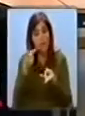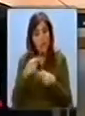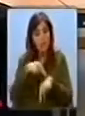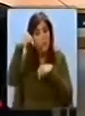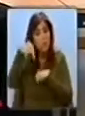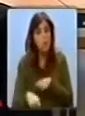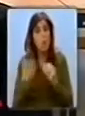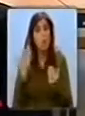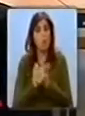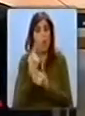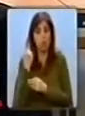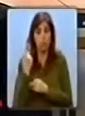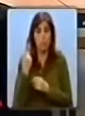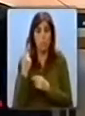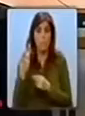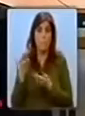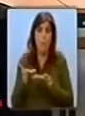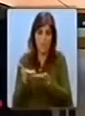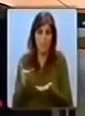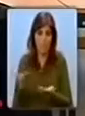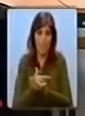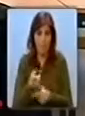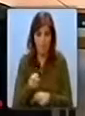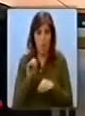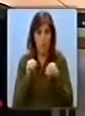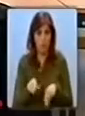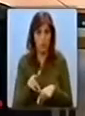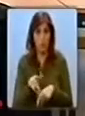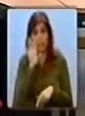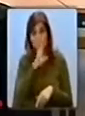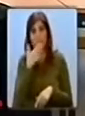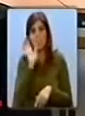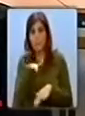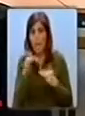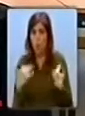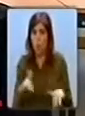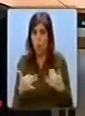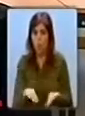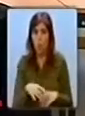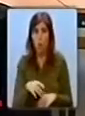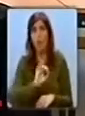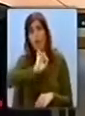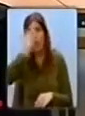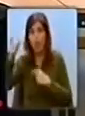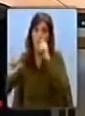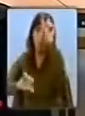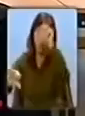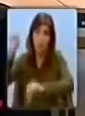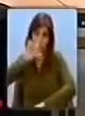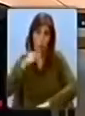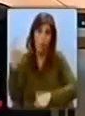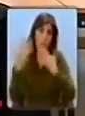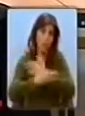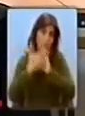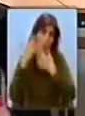um pão numa padaria. Se esse pão tiver demasiado sal, nós temos que levar para o laboratório e demorar 2-3 dias a obter o resultado. No